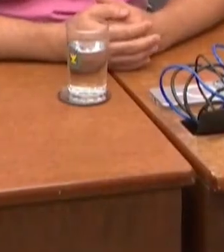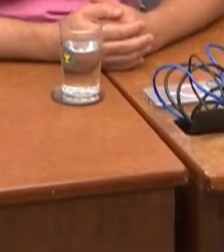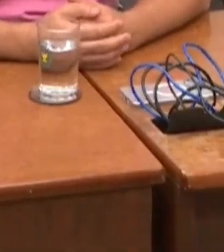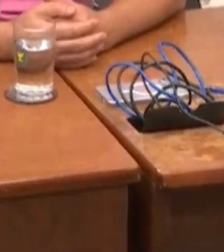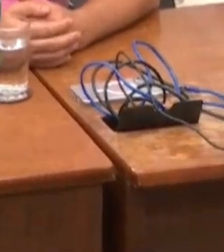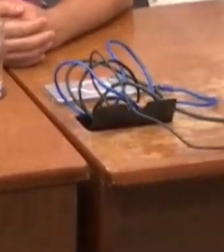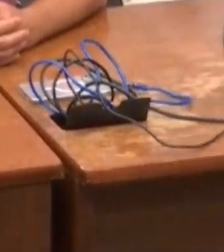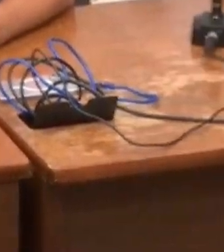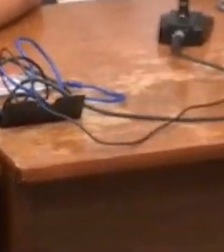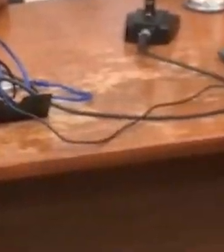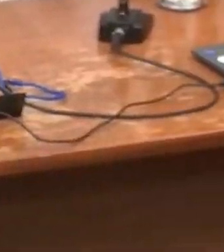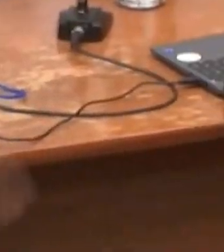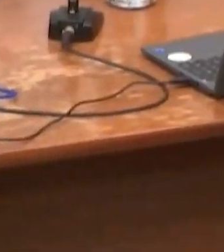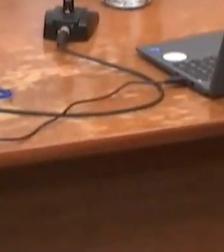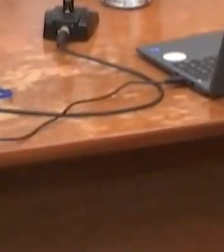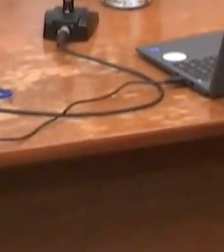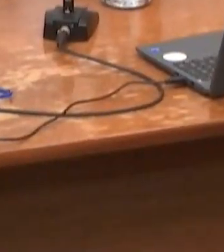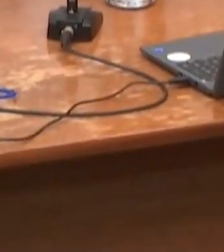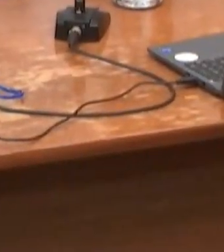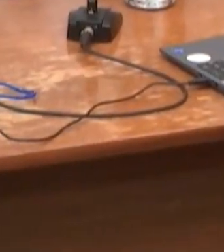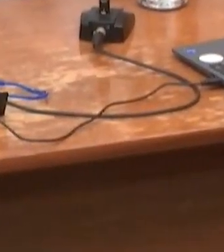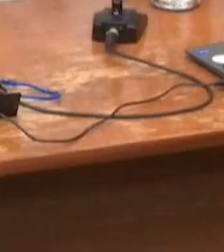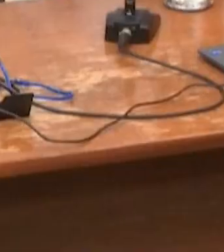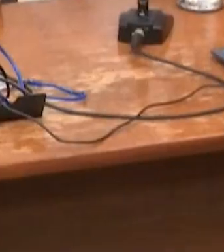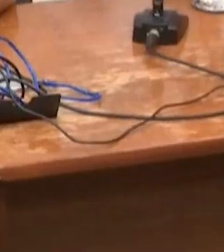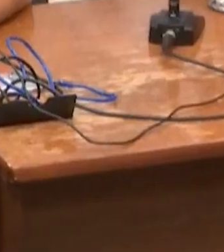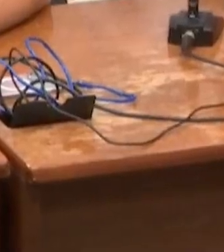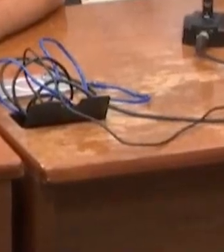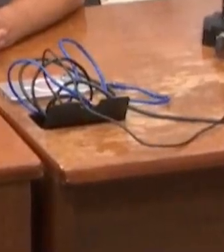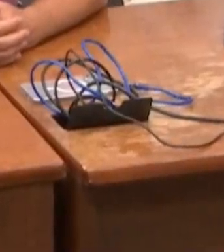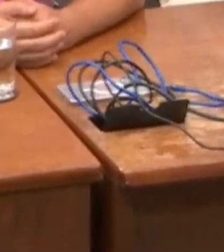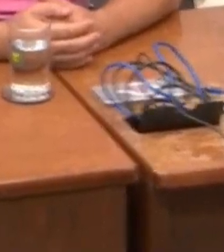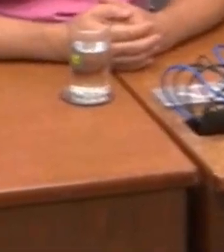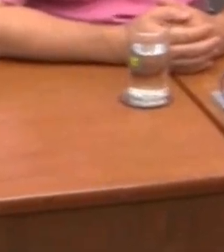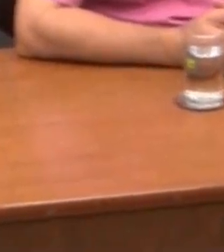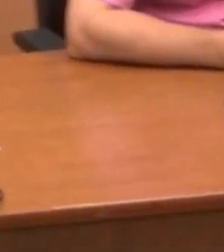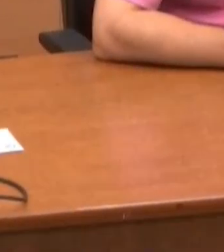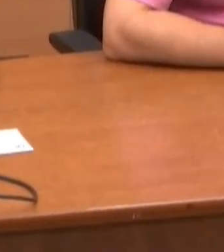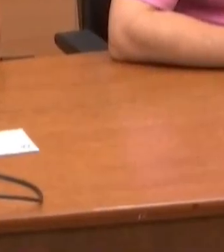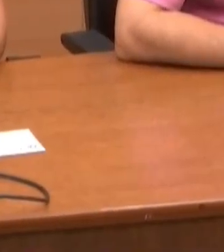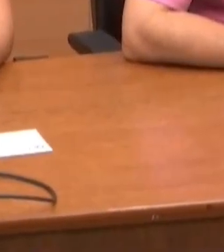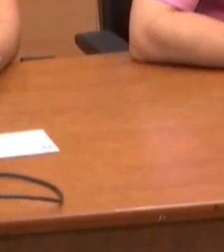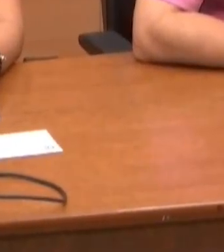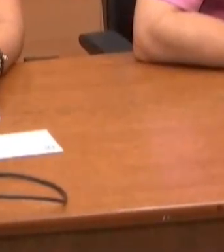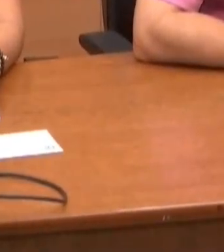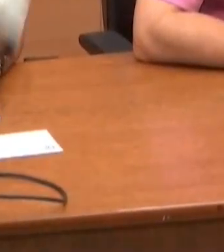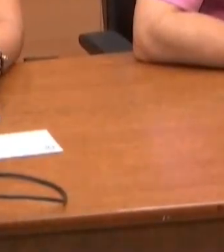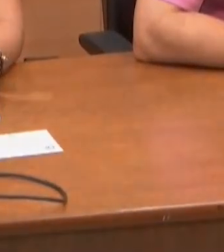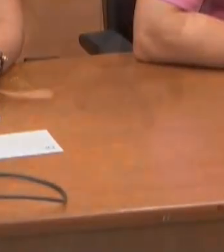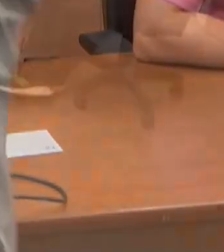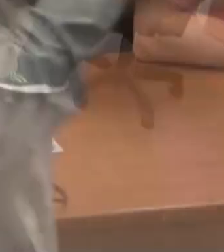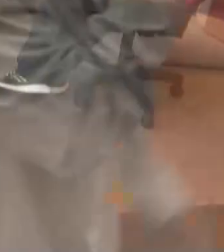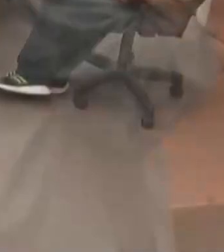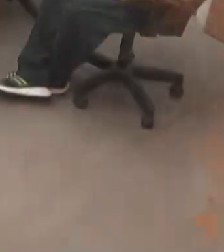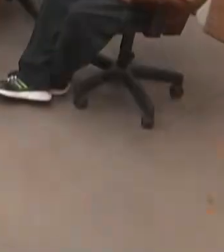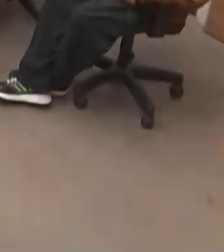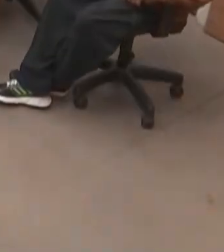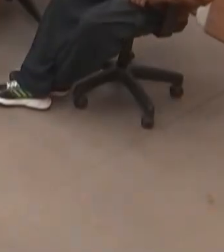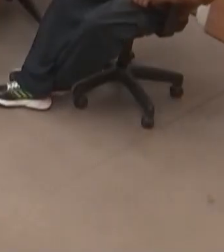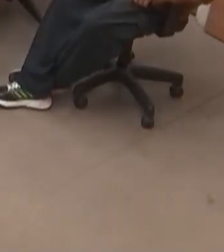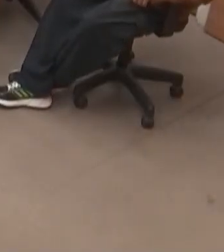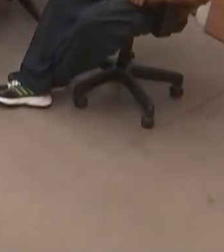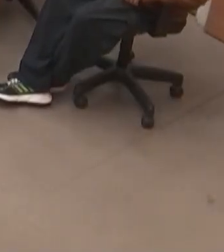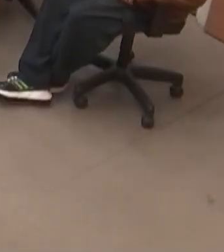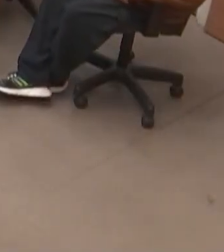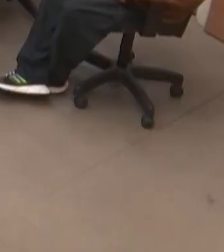cês nem tava lá, nem roupa pra clipe nós tinha. Me fechei pra amores, coleciono flores, me conta através dessas linhas. Tinha baixa autoestima, o corte era